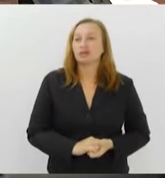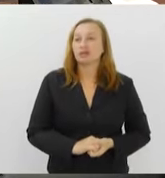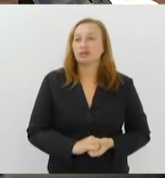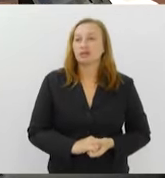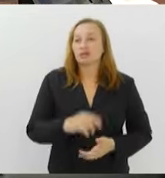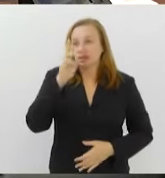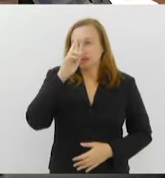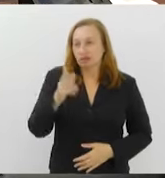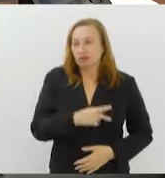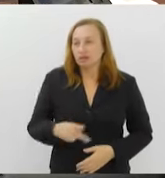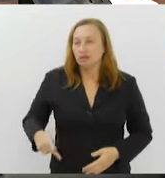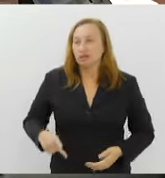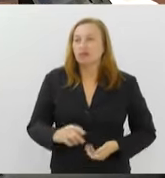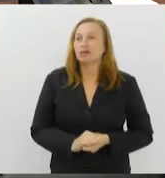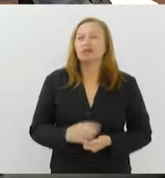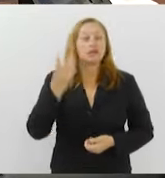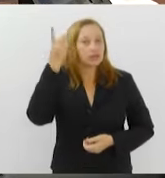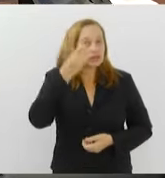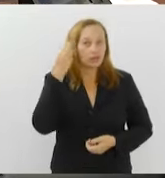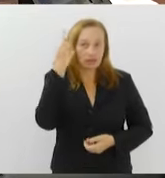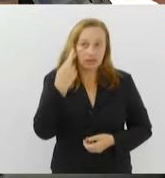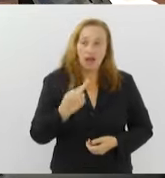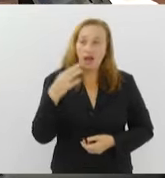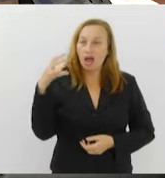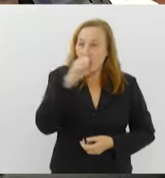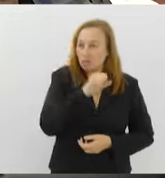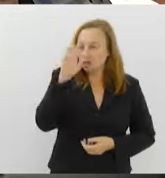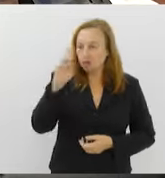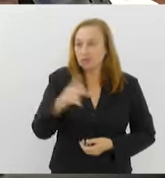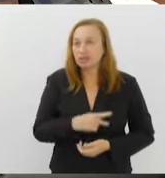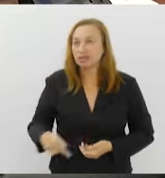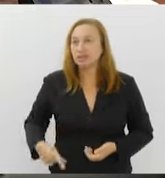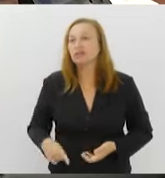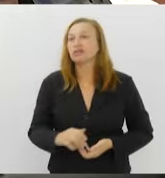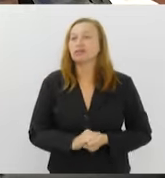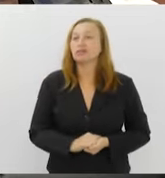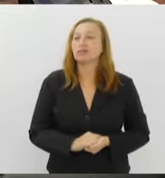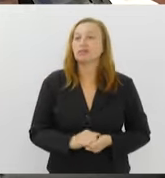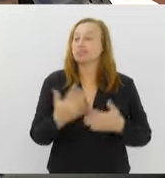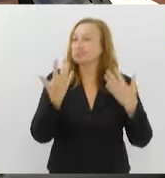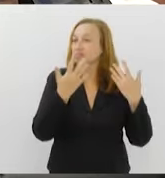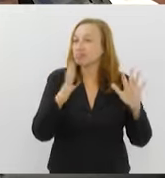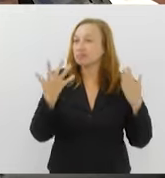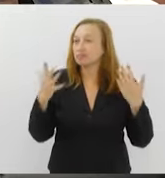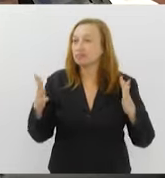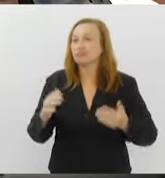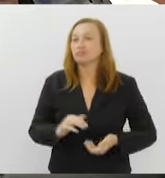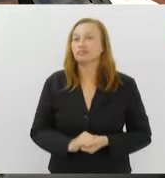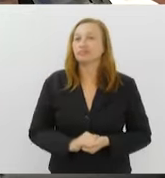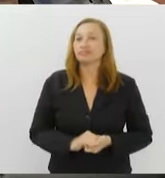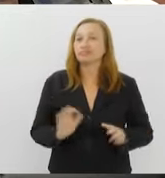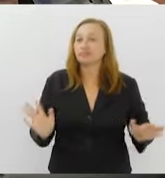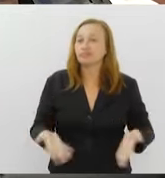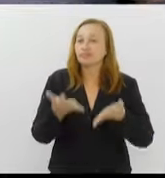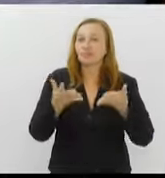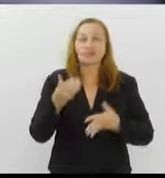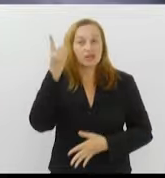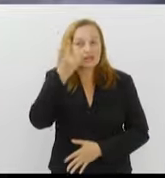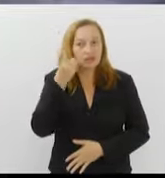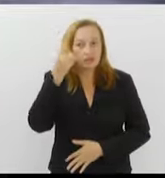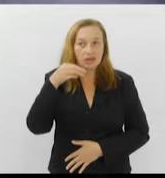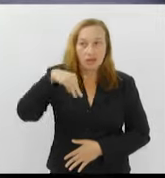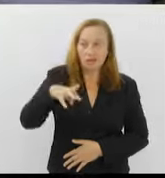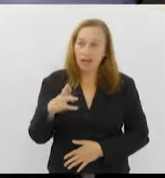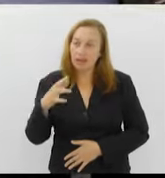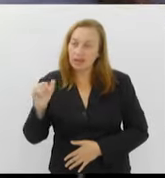Senhor presidente. Deputada Renata. Muito rápido, senhor presidente, para elogiar a iniciativa da deputada Marina